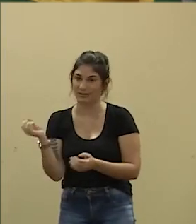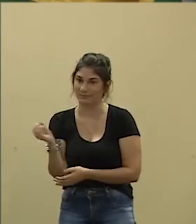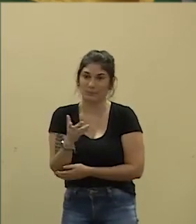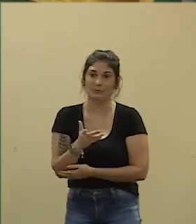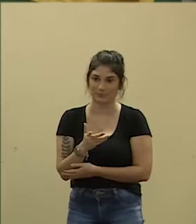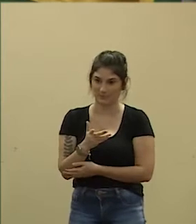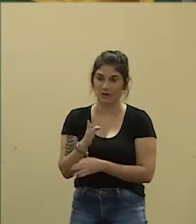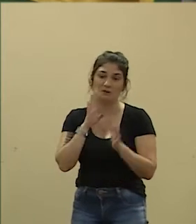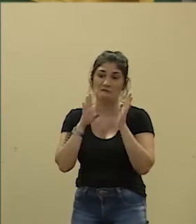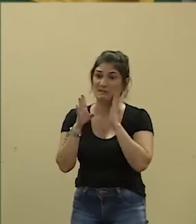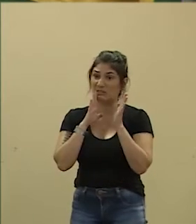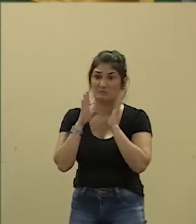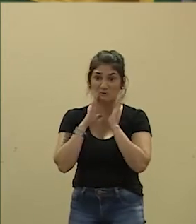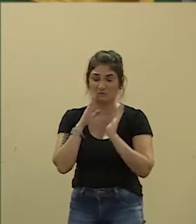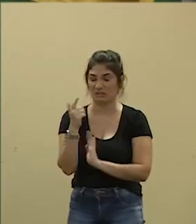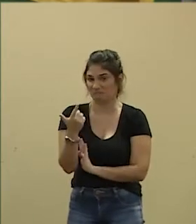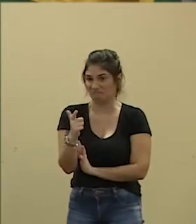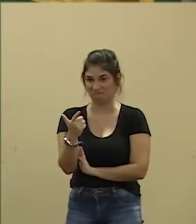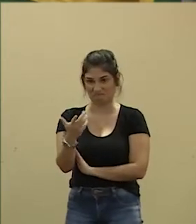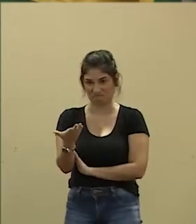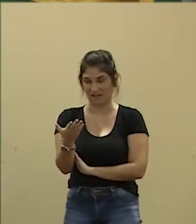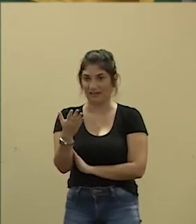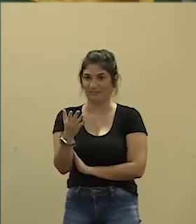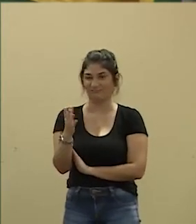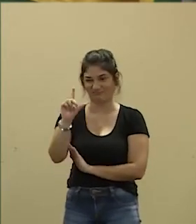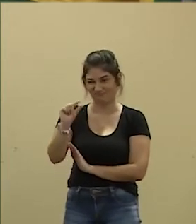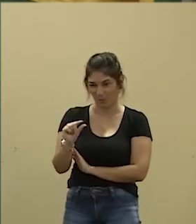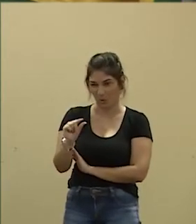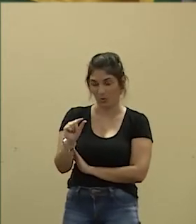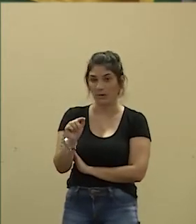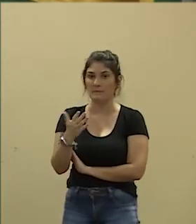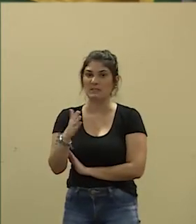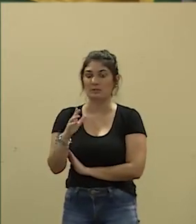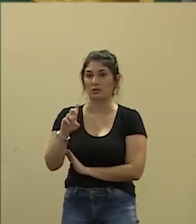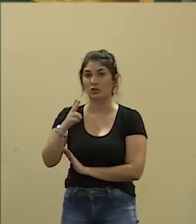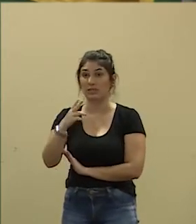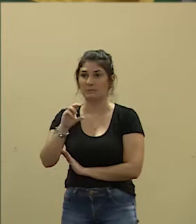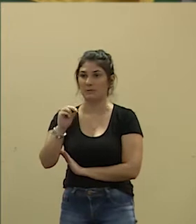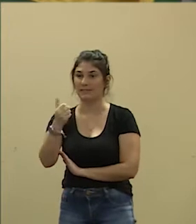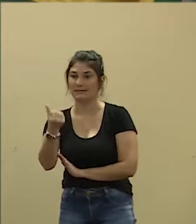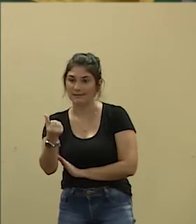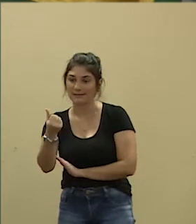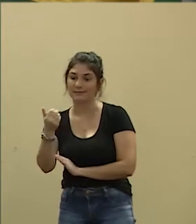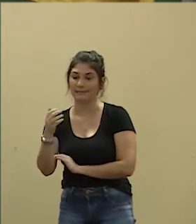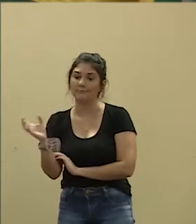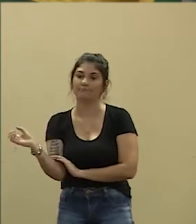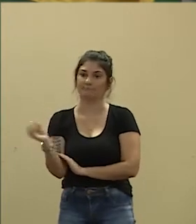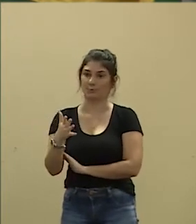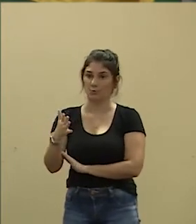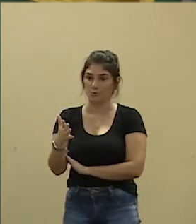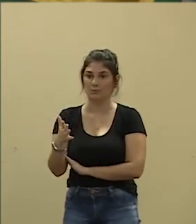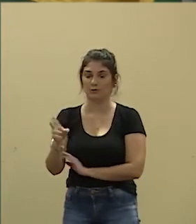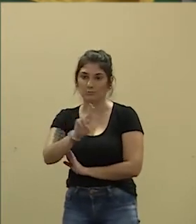o bom que é hoje né estava às facebook salvo engano 2006 e 2004 lançamento mas que ele estourou mesmo ganham relevância